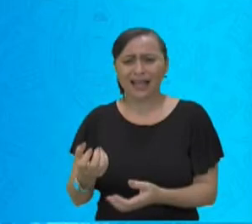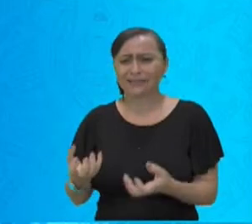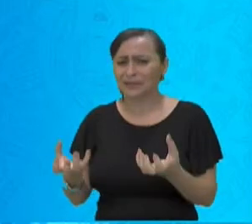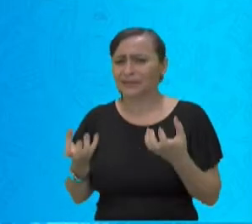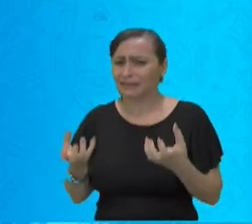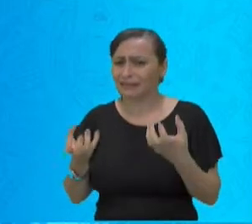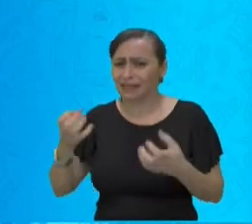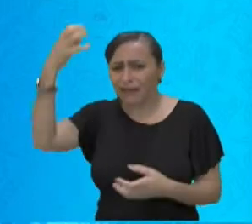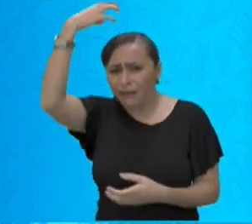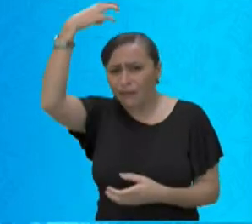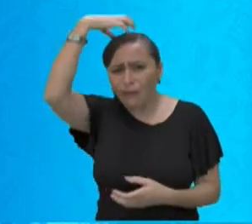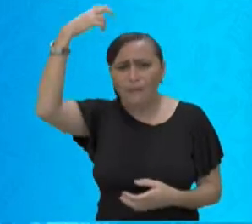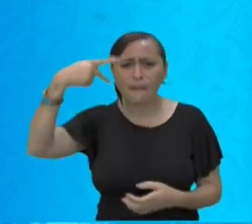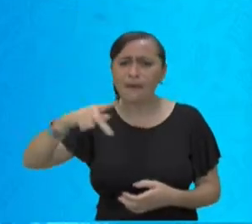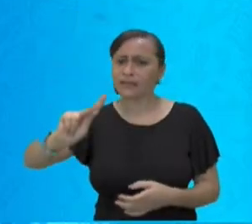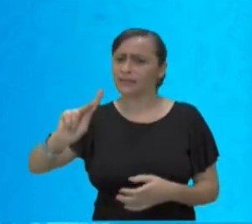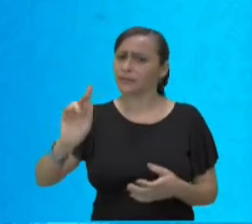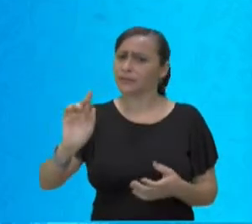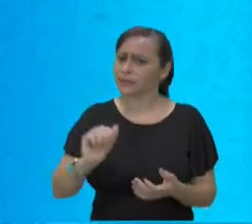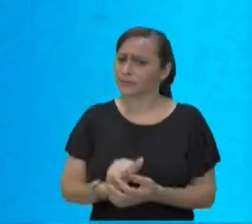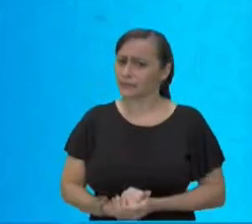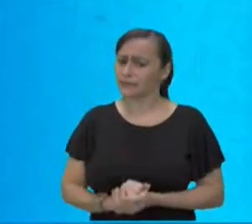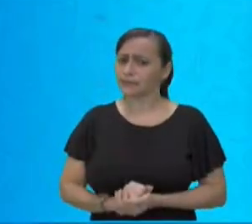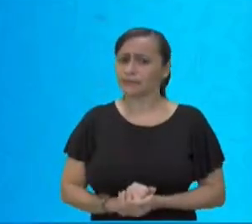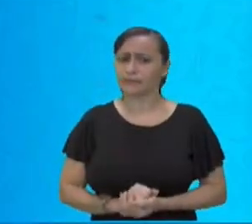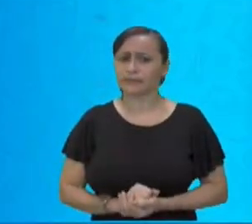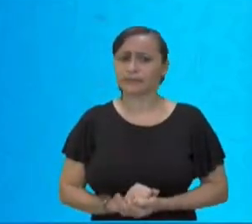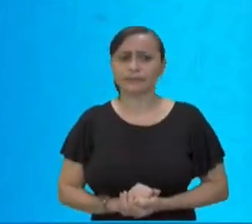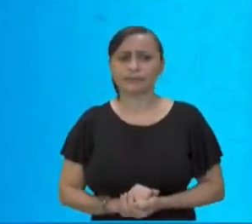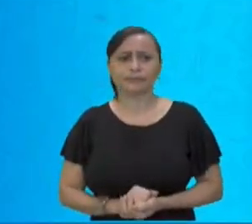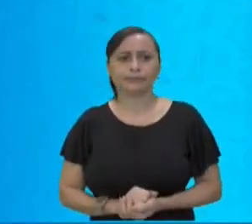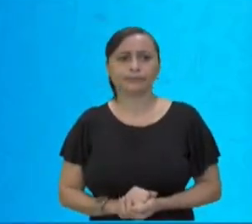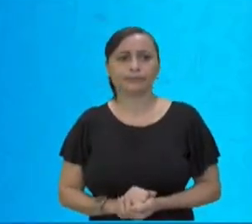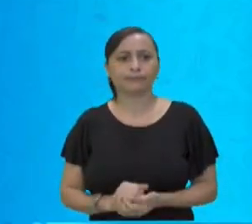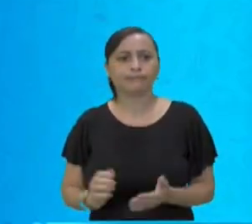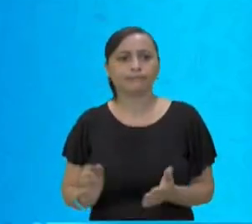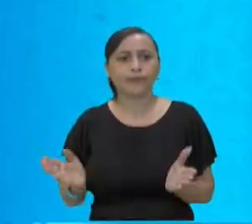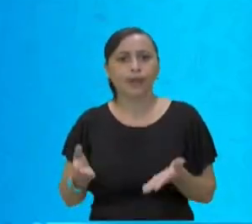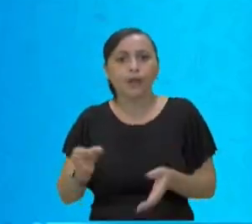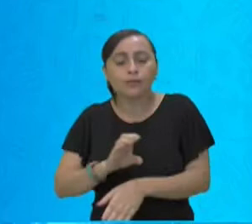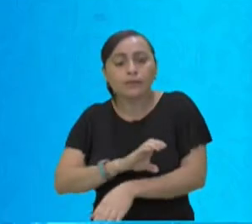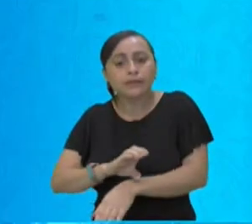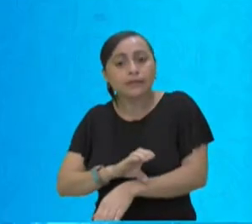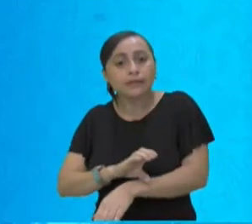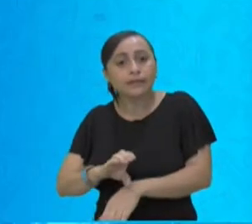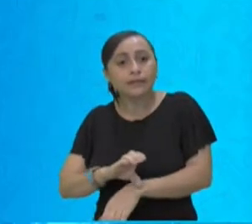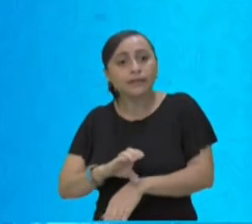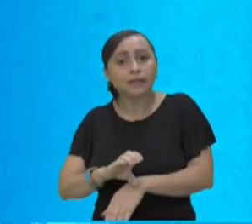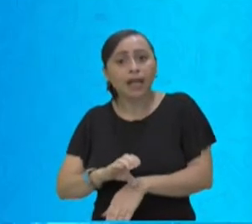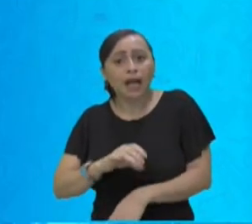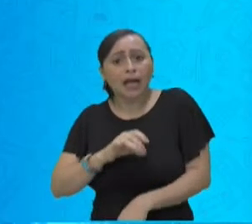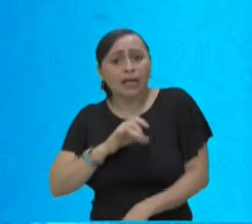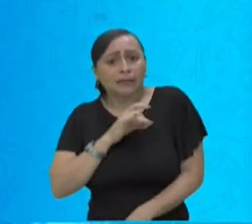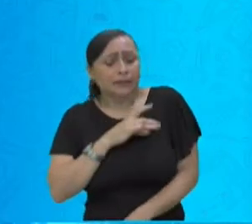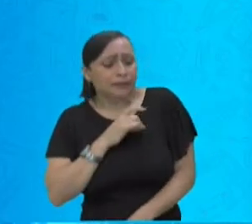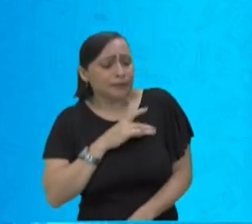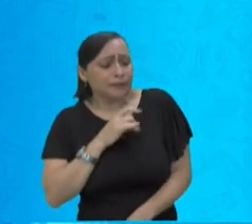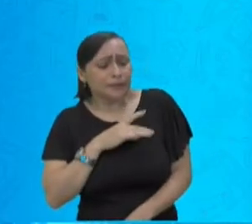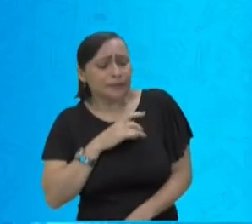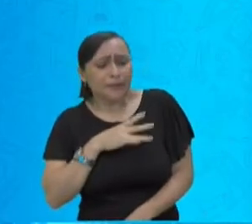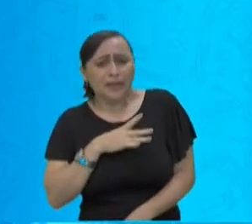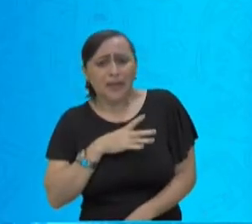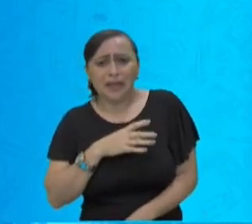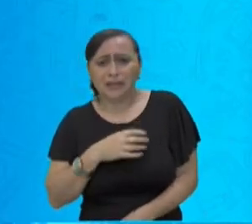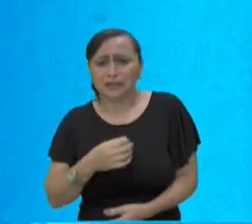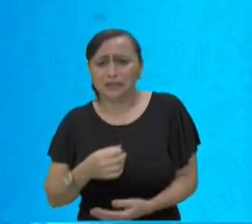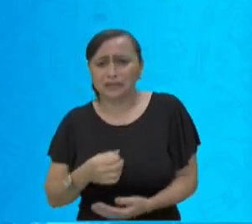cura nas outras pessoas a cinza medo medo é